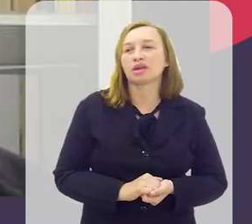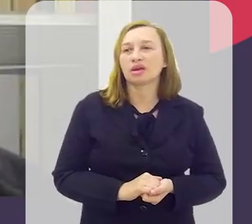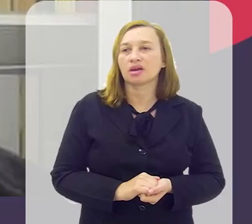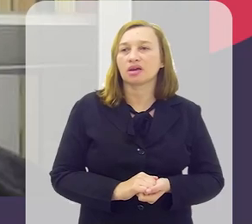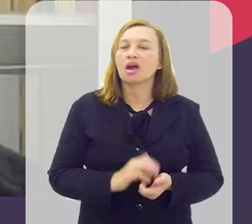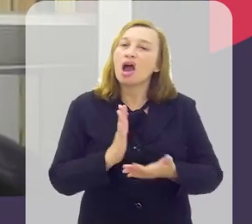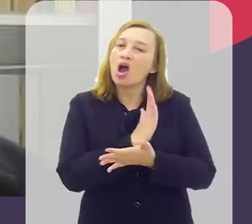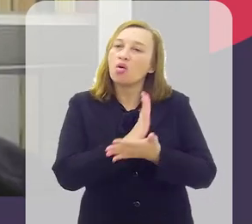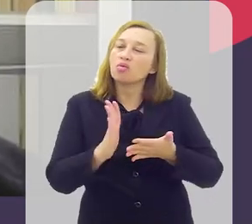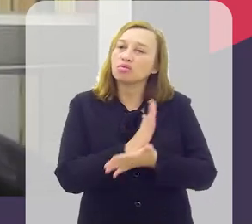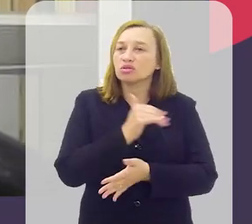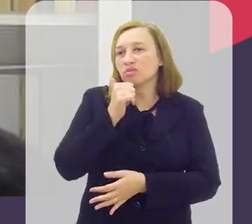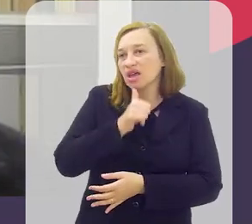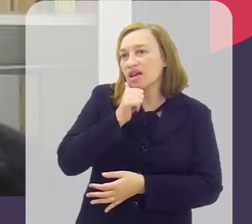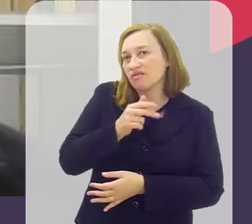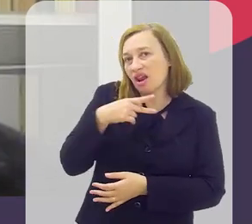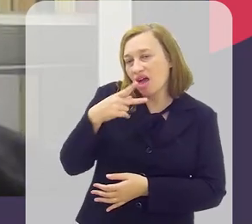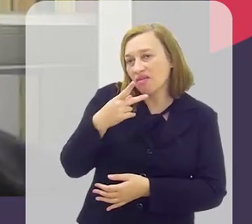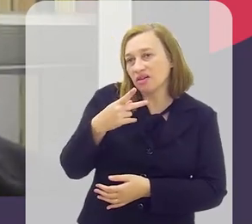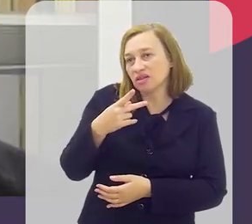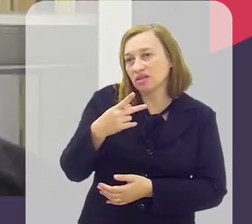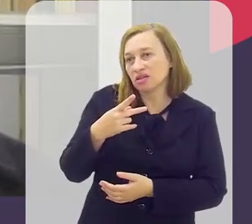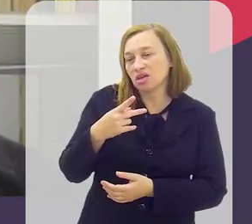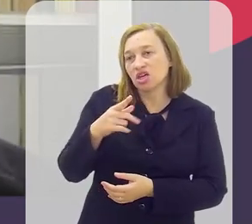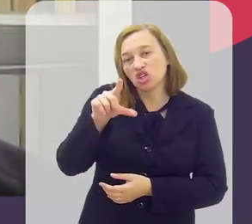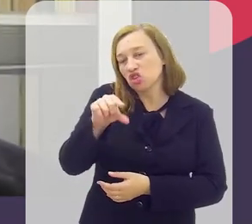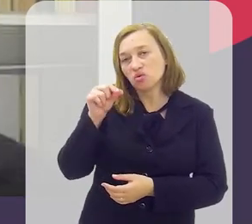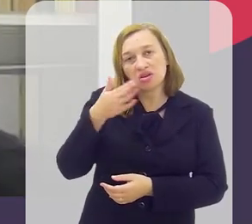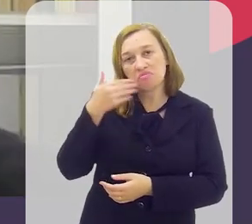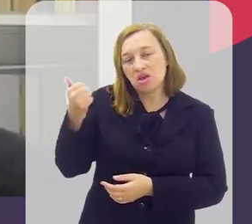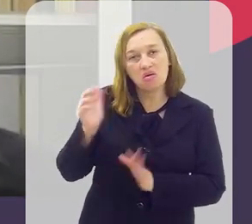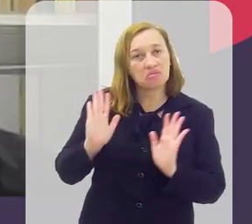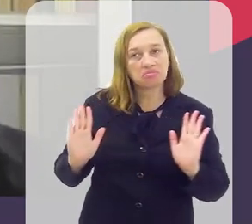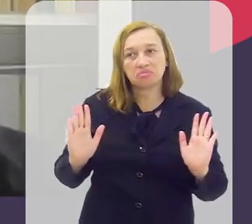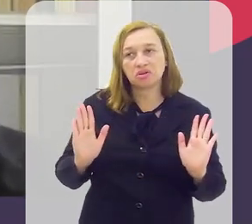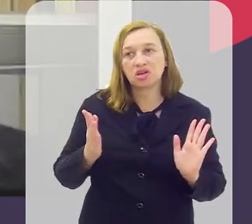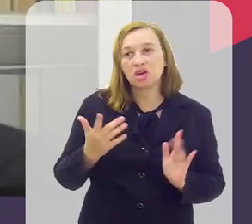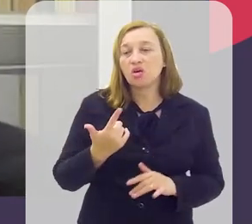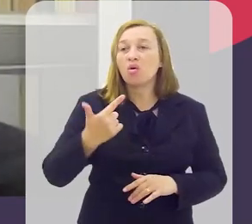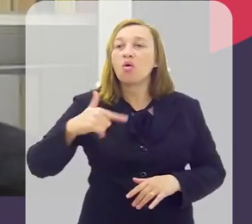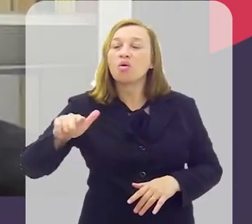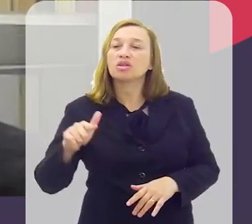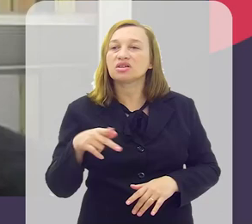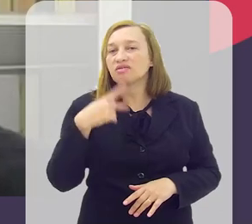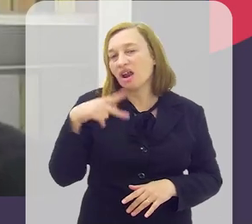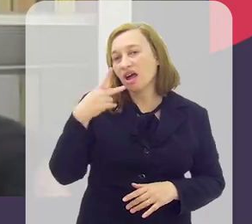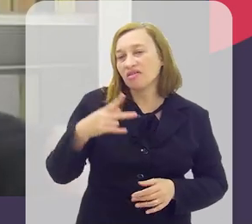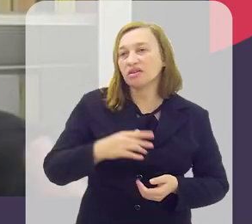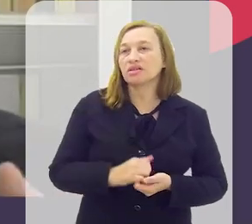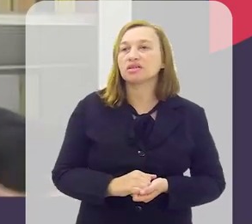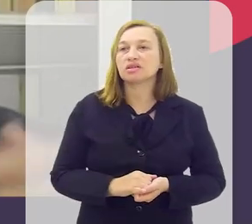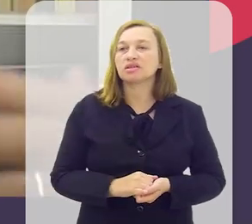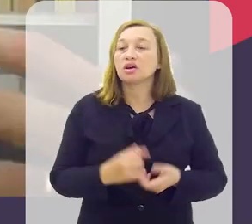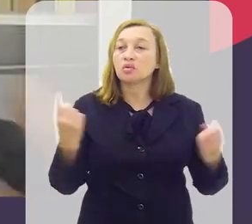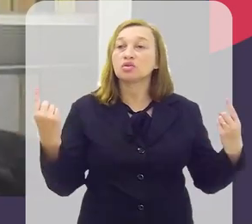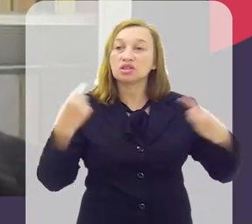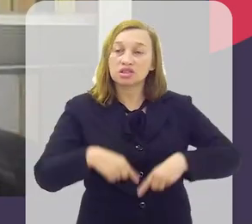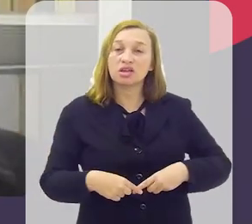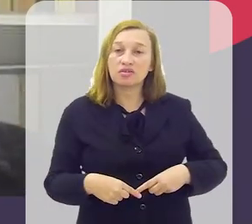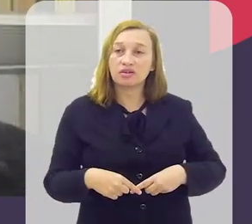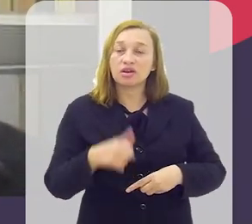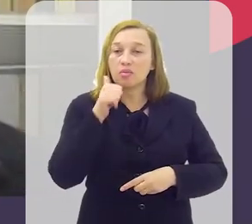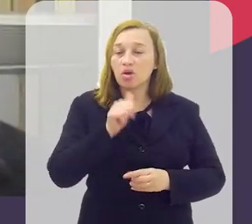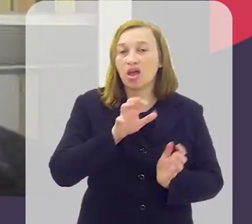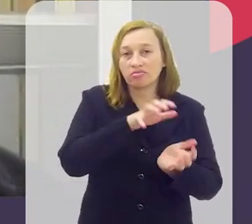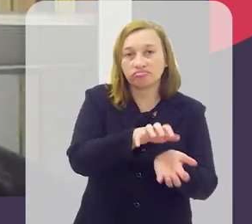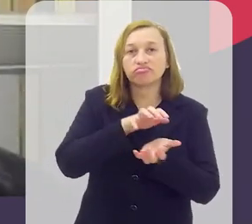né, algumas delas apenas diziam que porque preferiam dessa forma, mas outras tocavam na questão dos desafios de ser